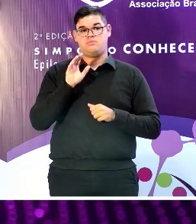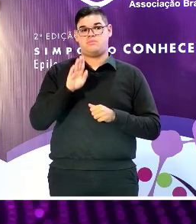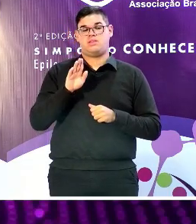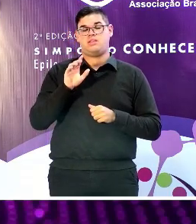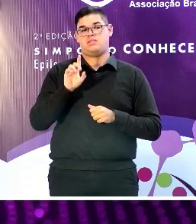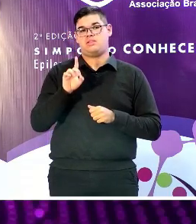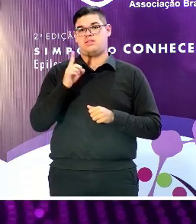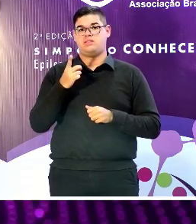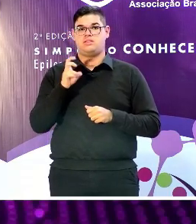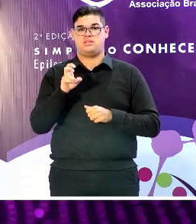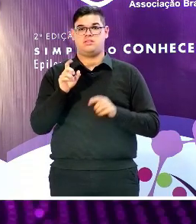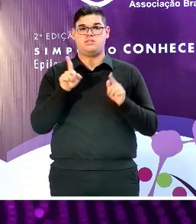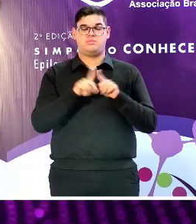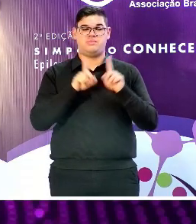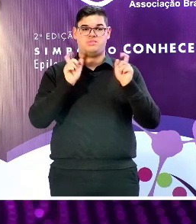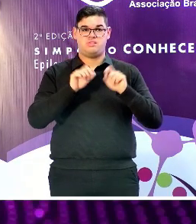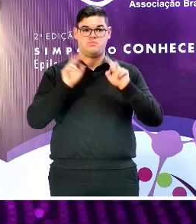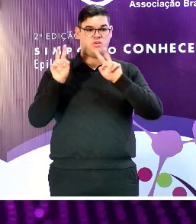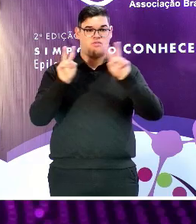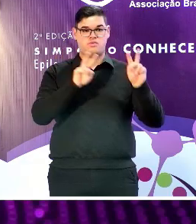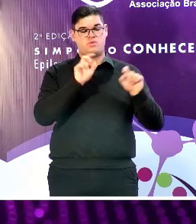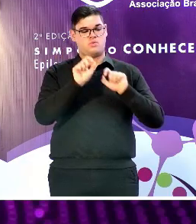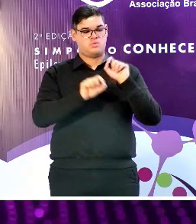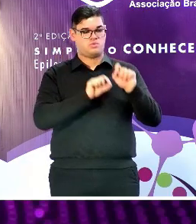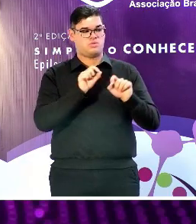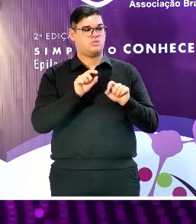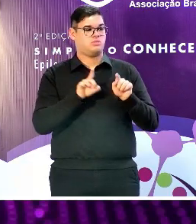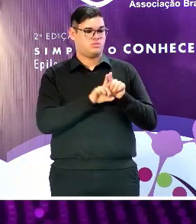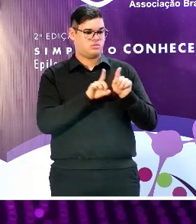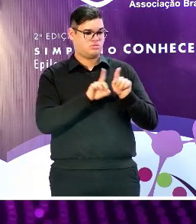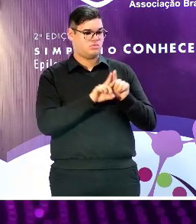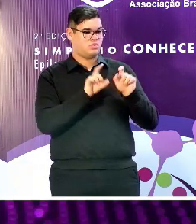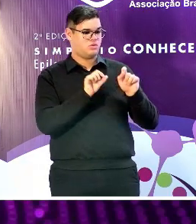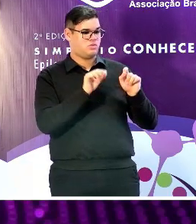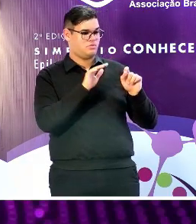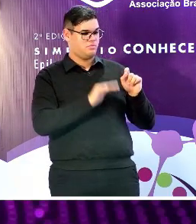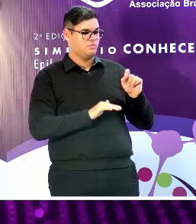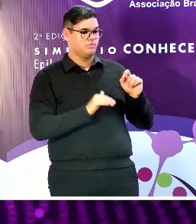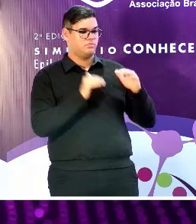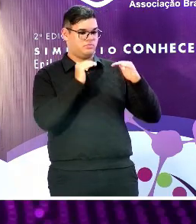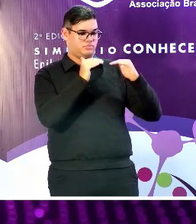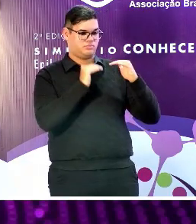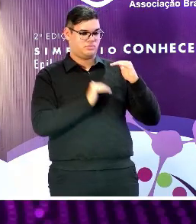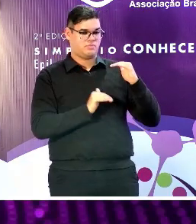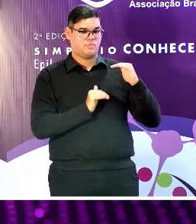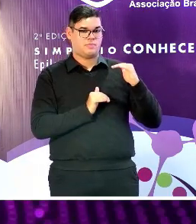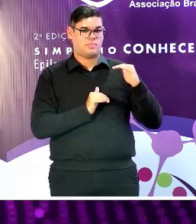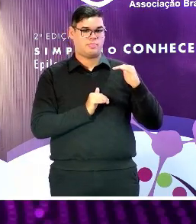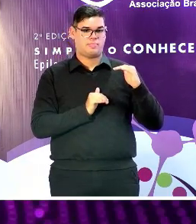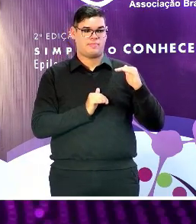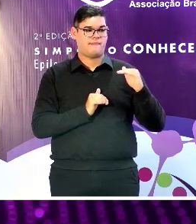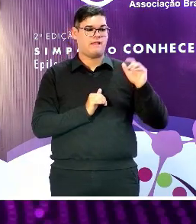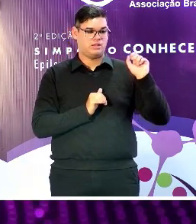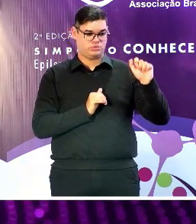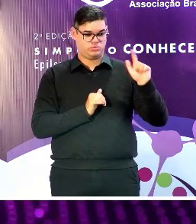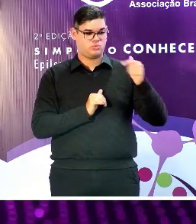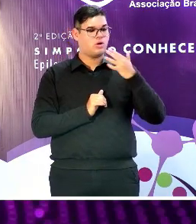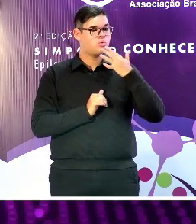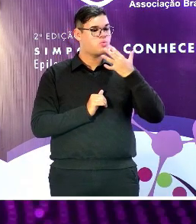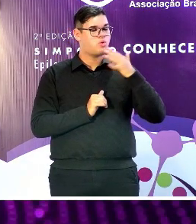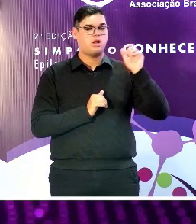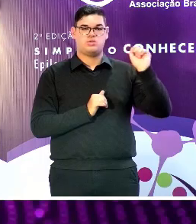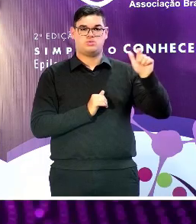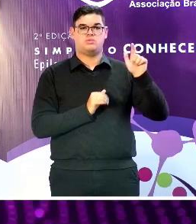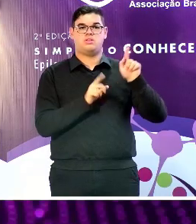que esse composto, também, o gráfico ali de baixo, né, em barra azul, ele conseguia